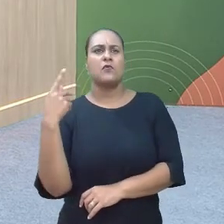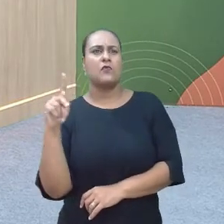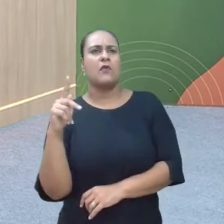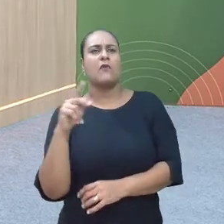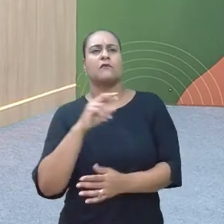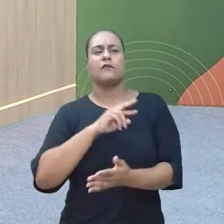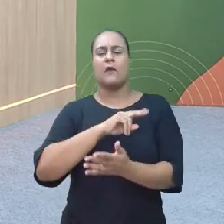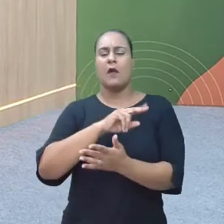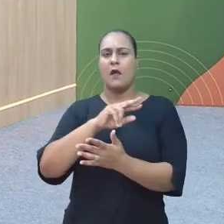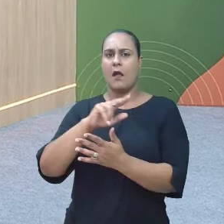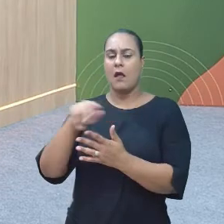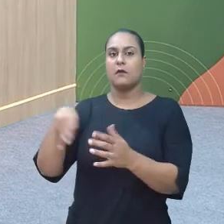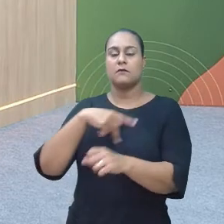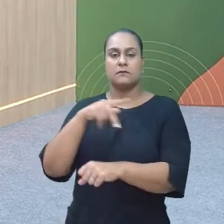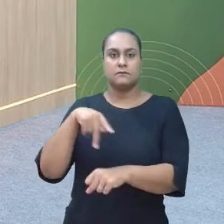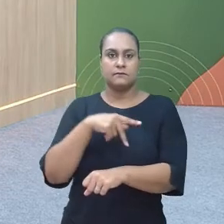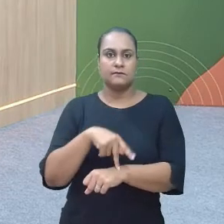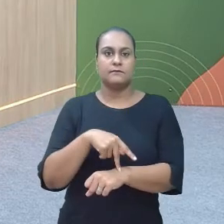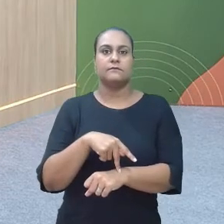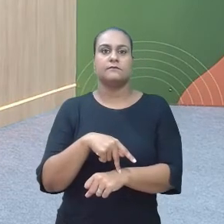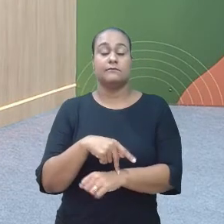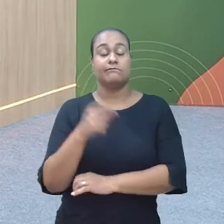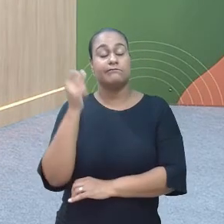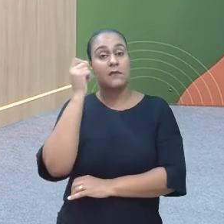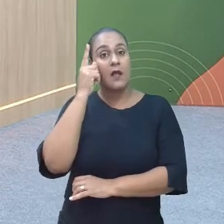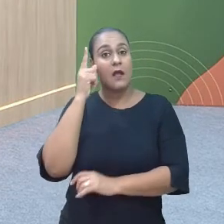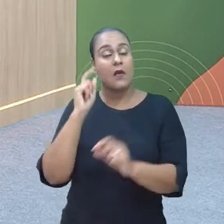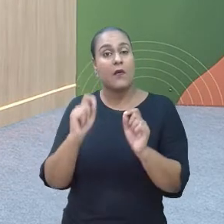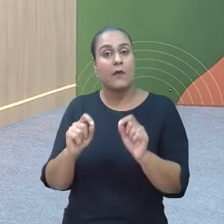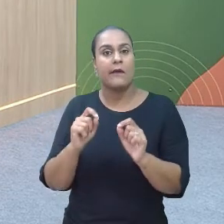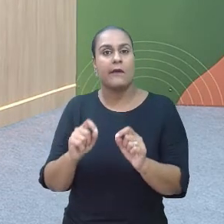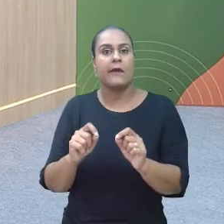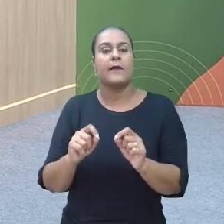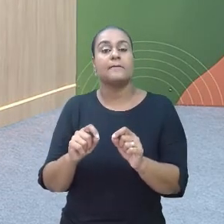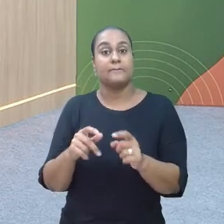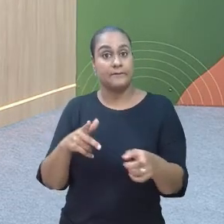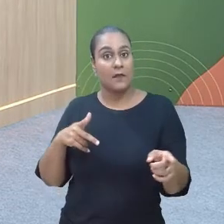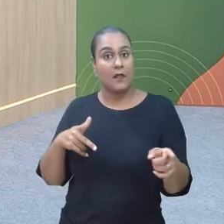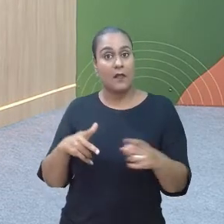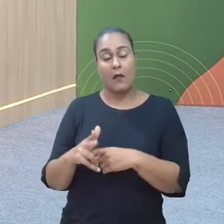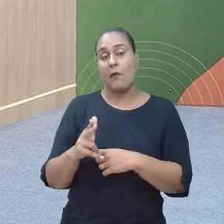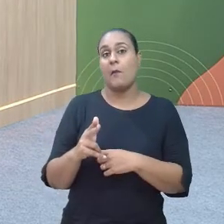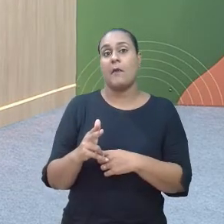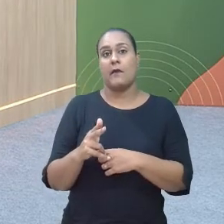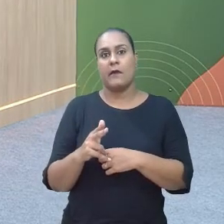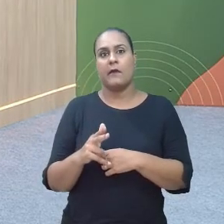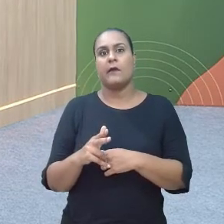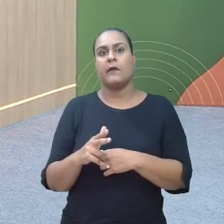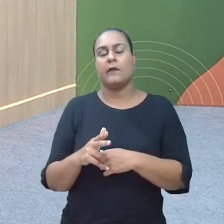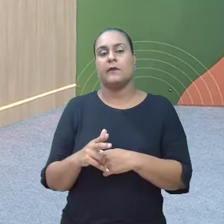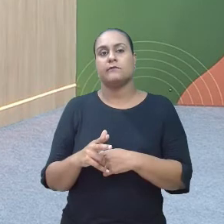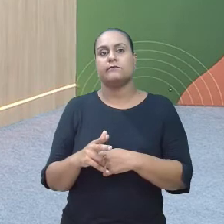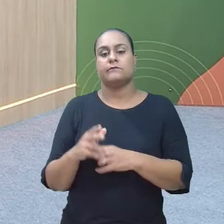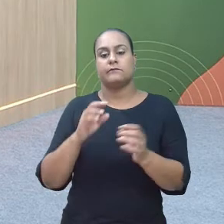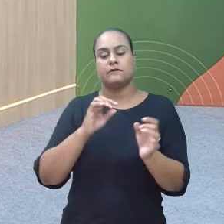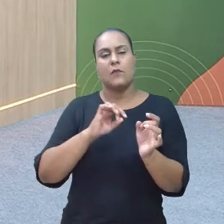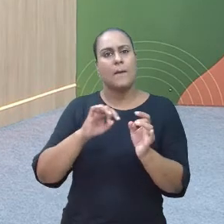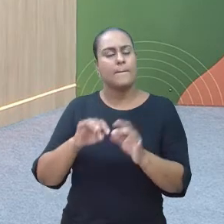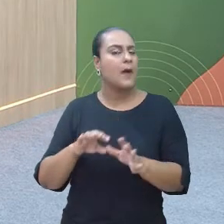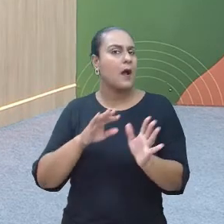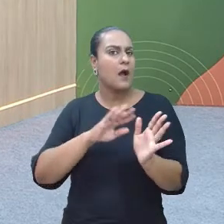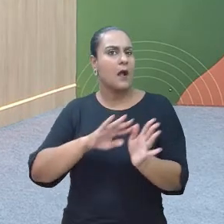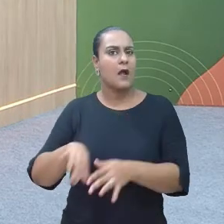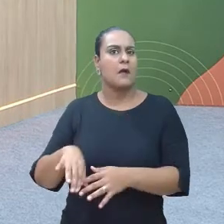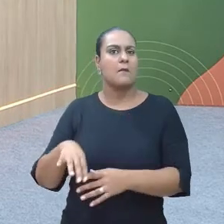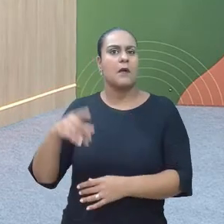Equador e por aí vai. Não é? Então, a ideia seria justamente até romper com a monarquia, tá certo? E no